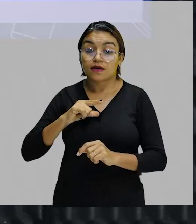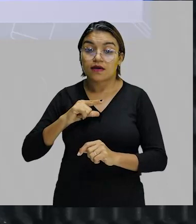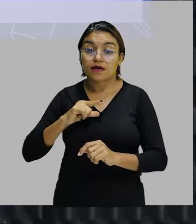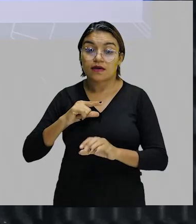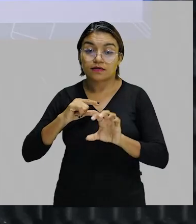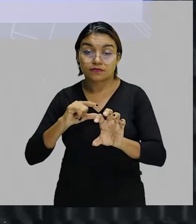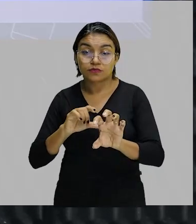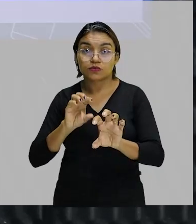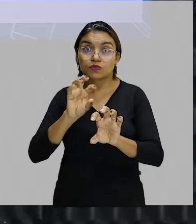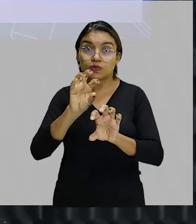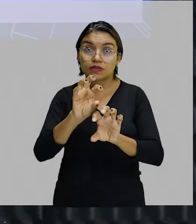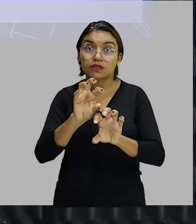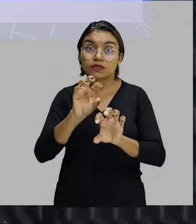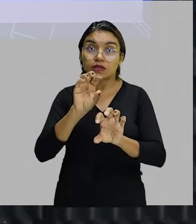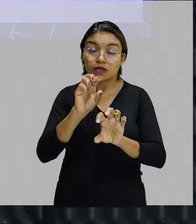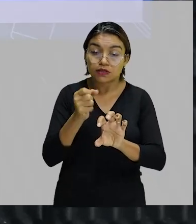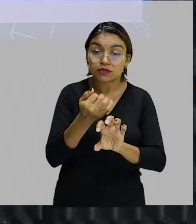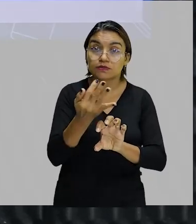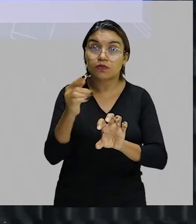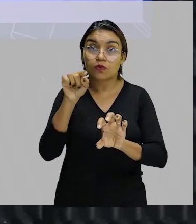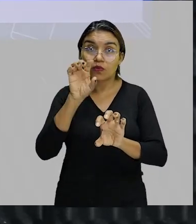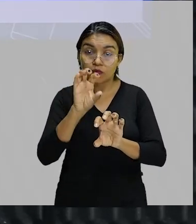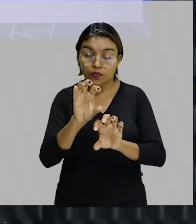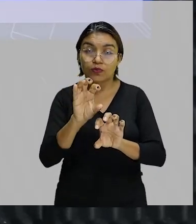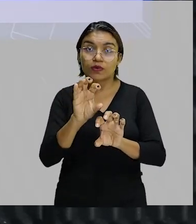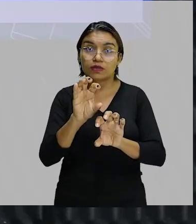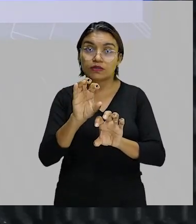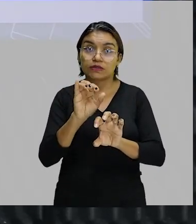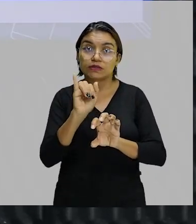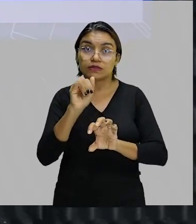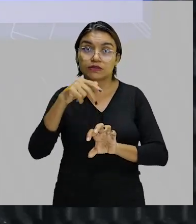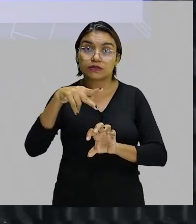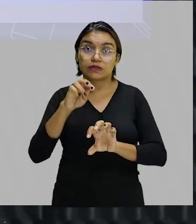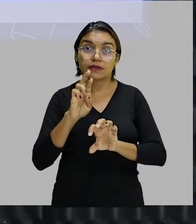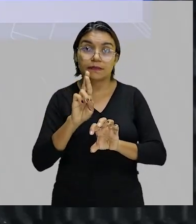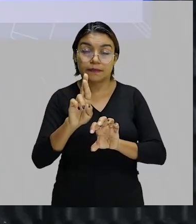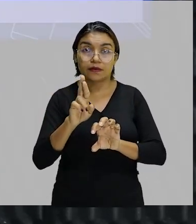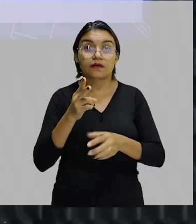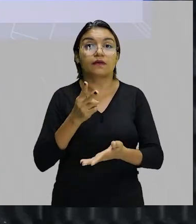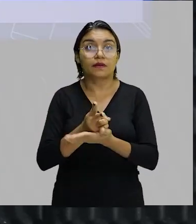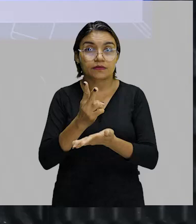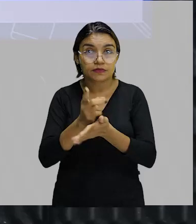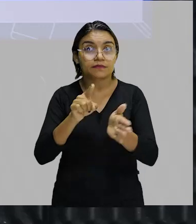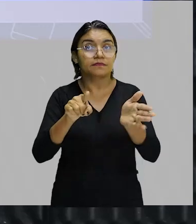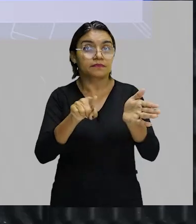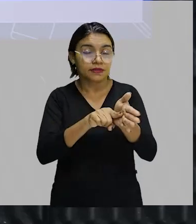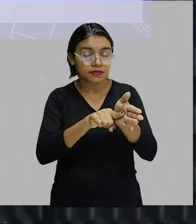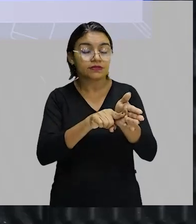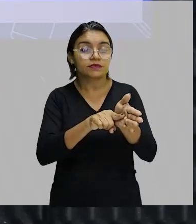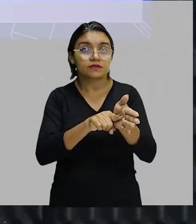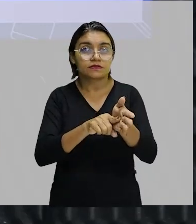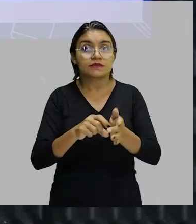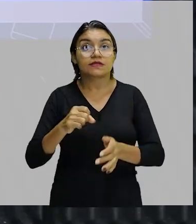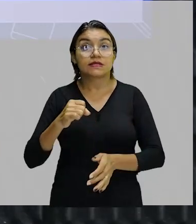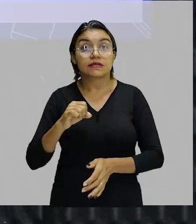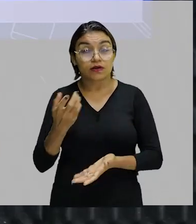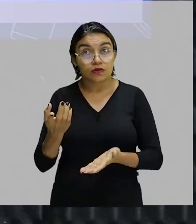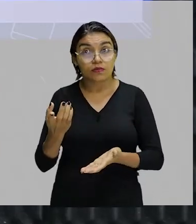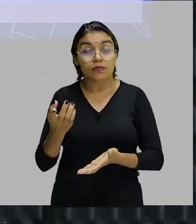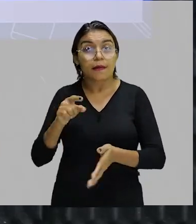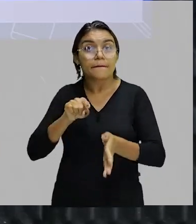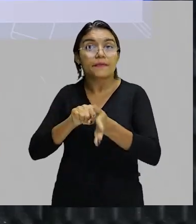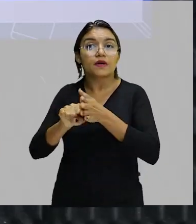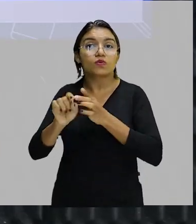eu tenho um número negativo elevado a um expoente ímpar, ele permanece negativo. E o